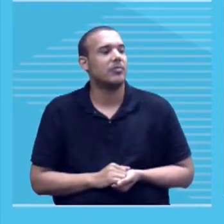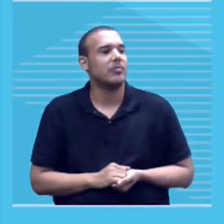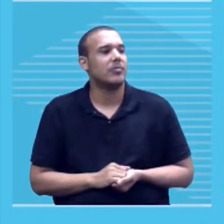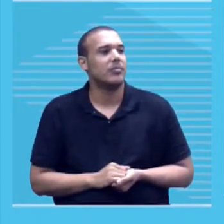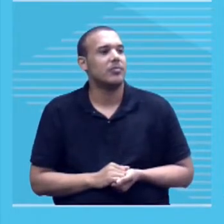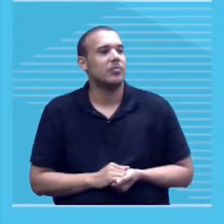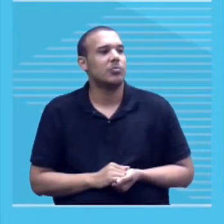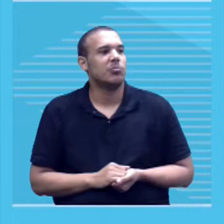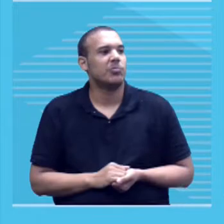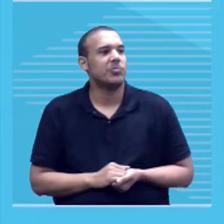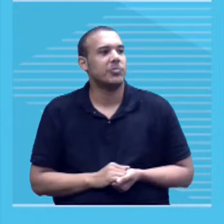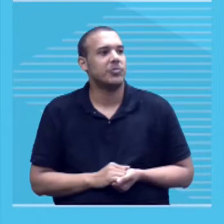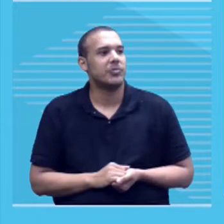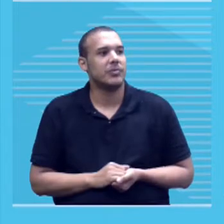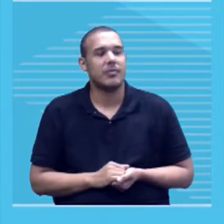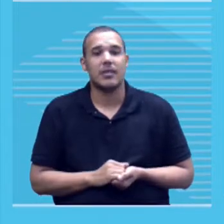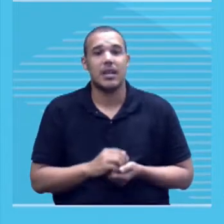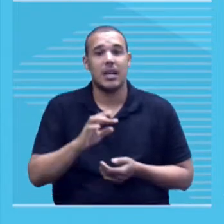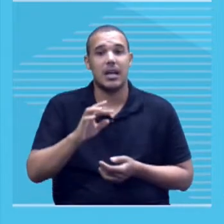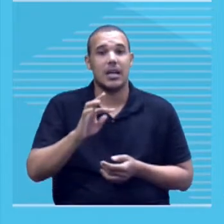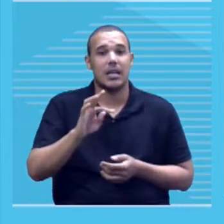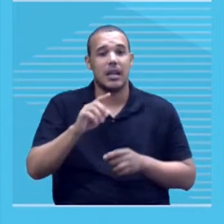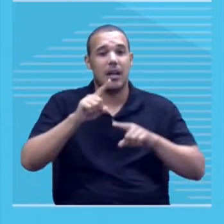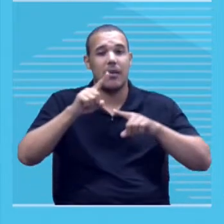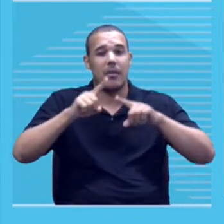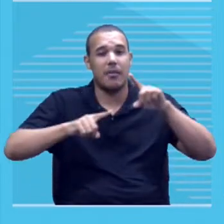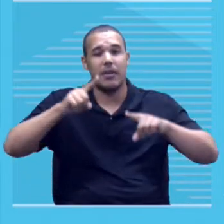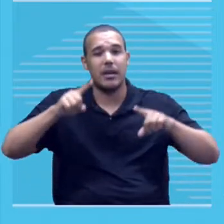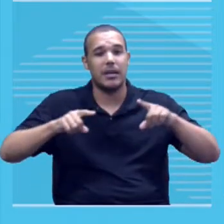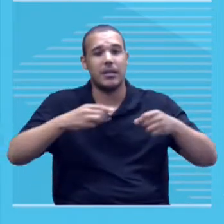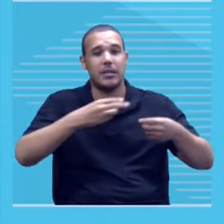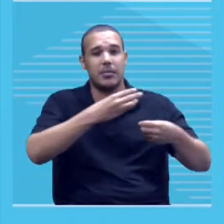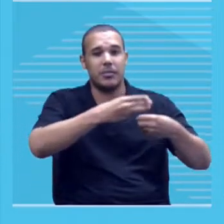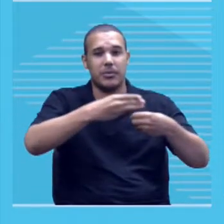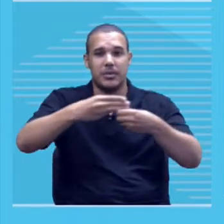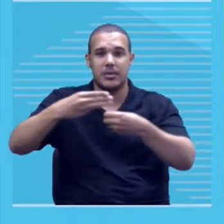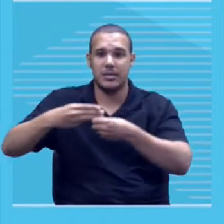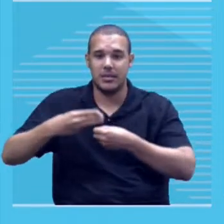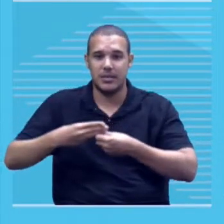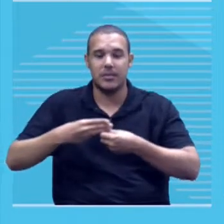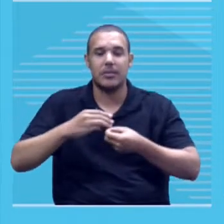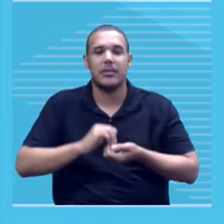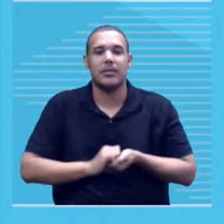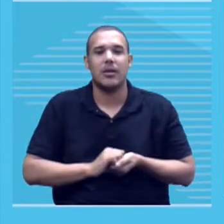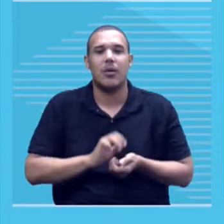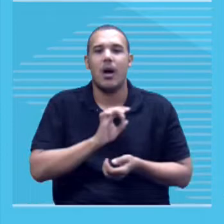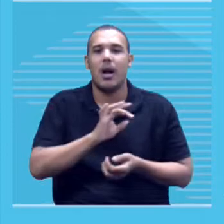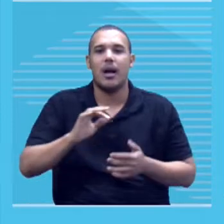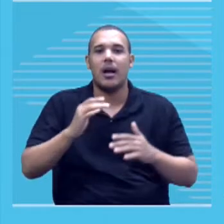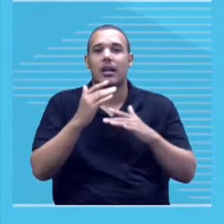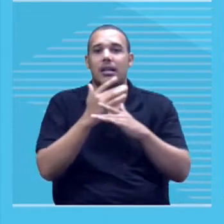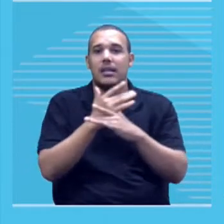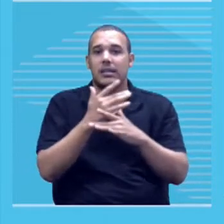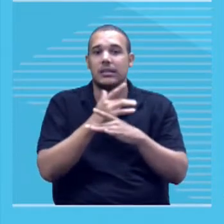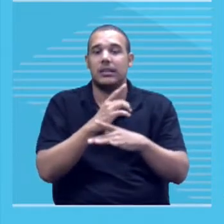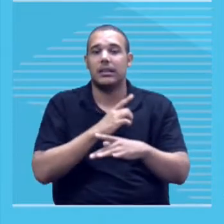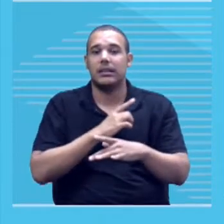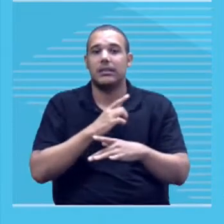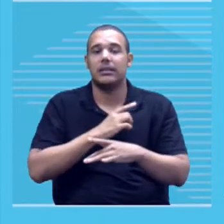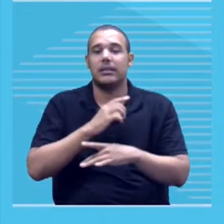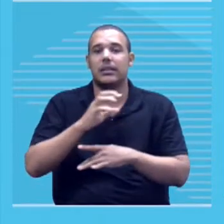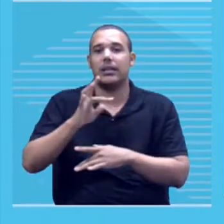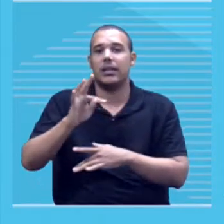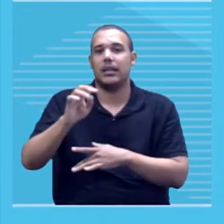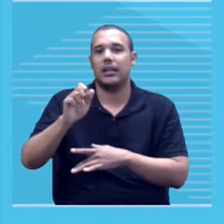Essa tarifa, gente, é variável. Ela varia de município para município. Então, cada cidade tem a sua taxa de